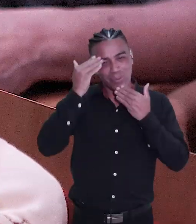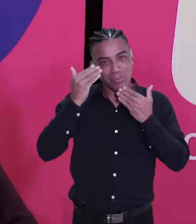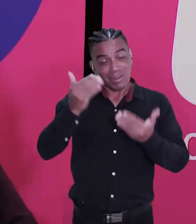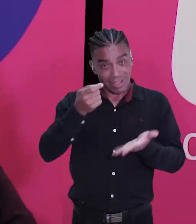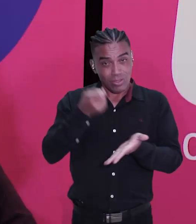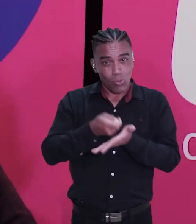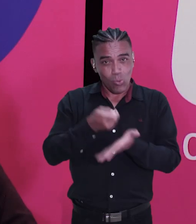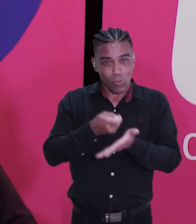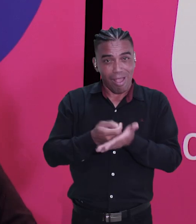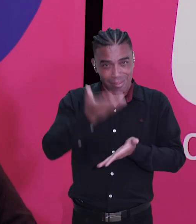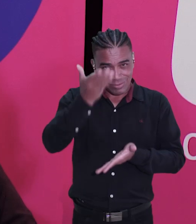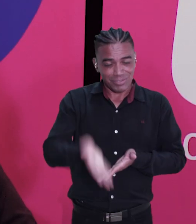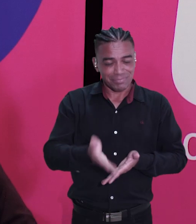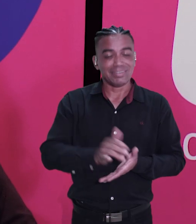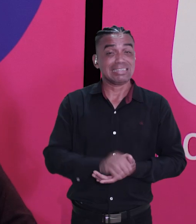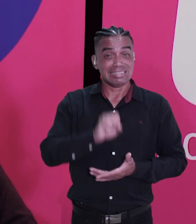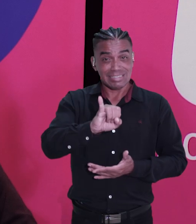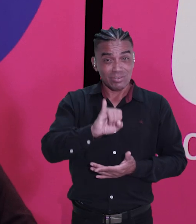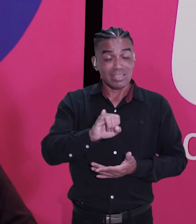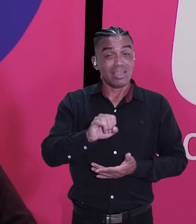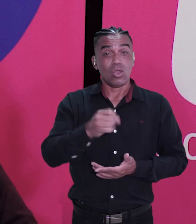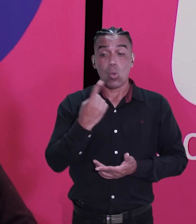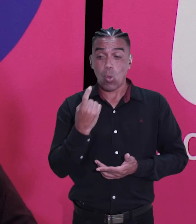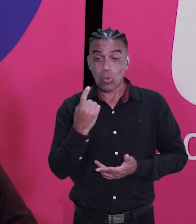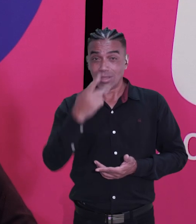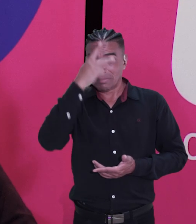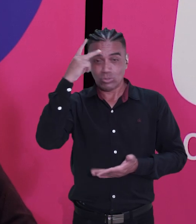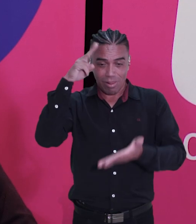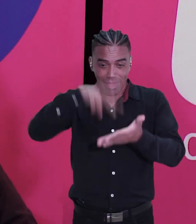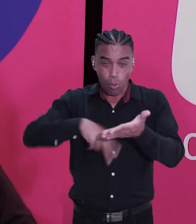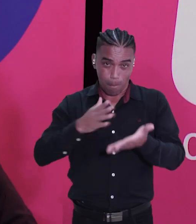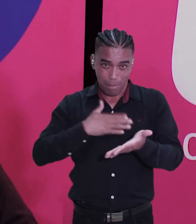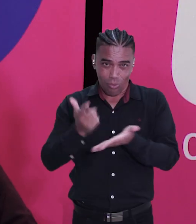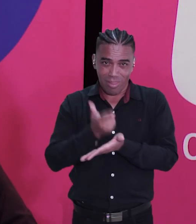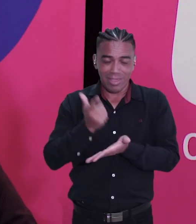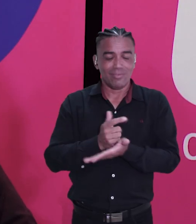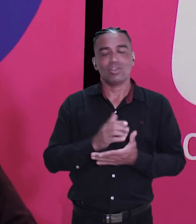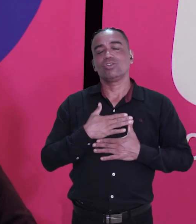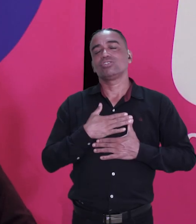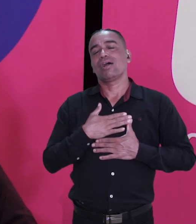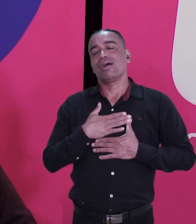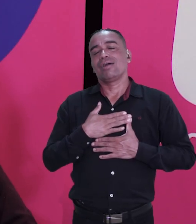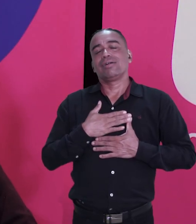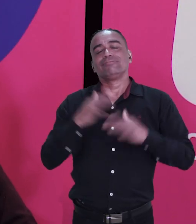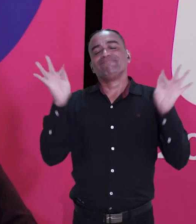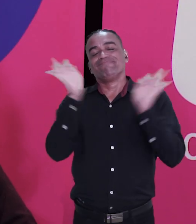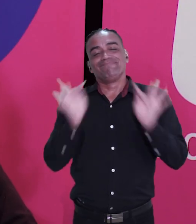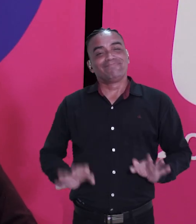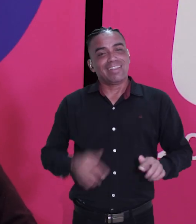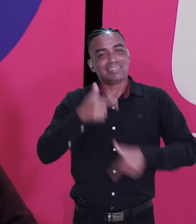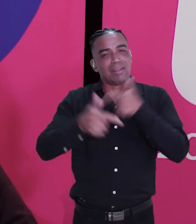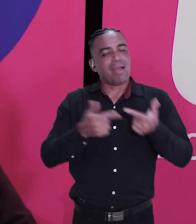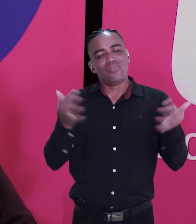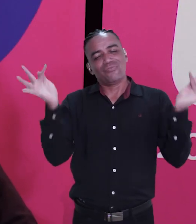próxima. Olha, muito obrigado. Eu garanto a você que, se você fosse minha única leitora, já estaria